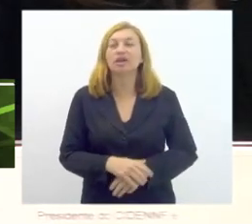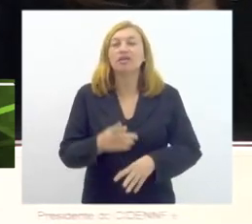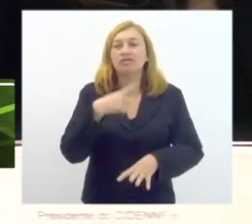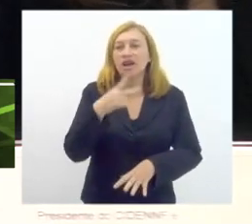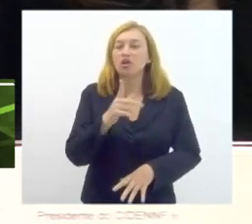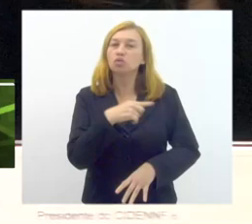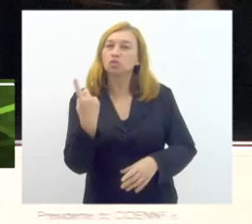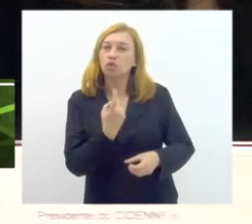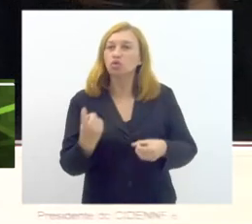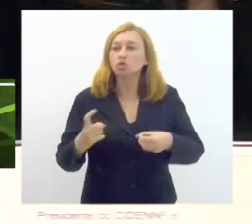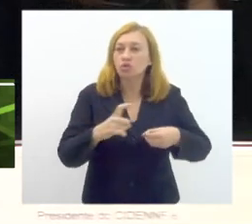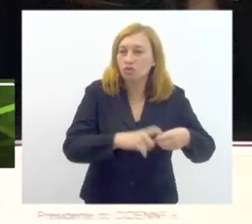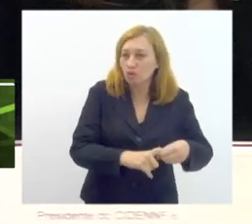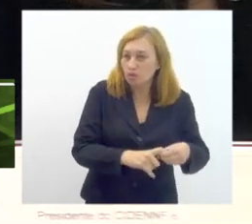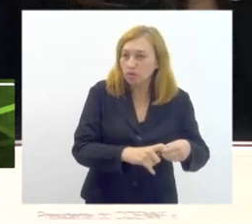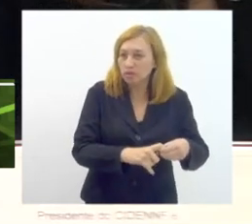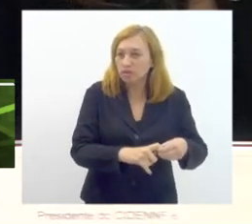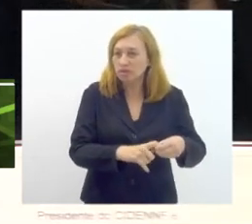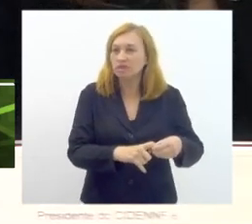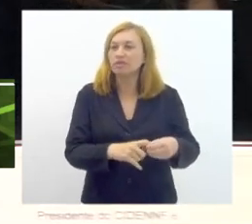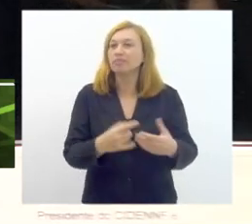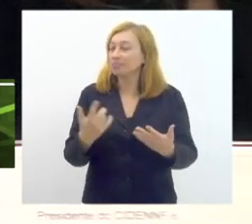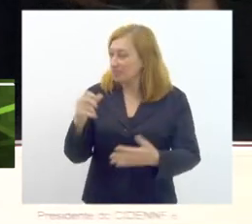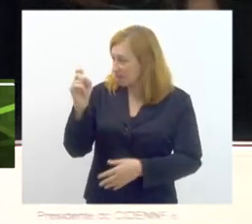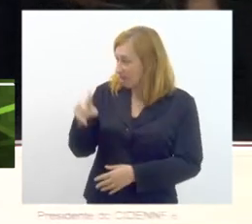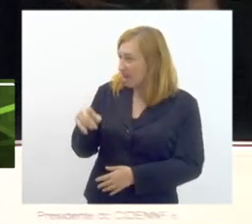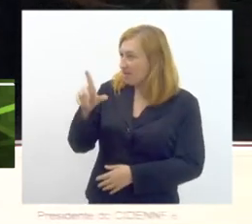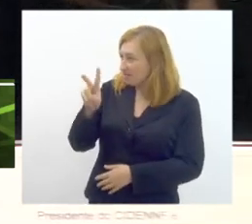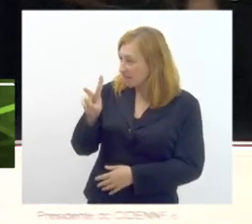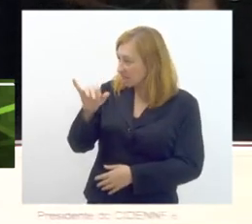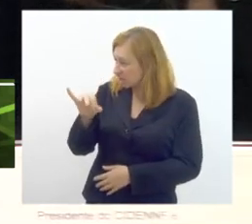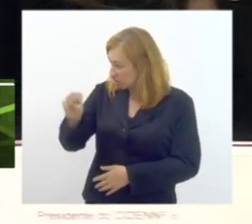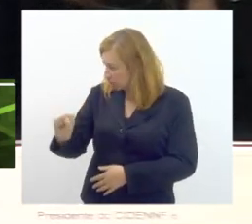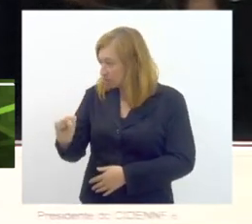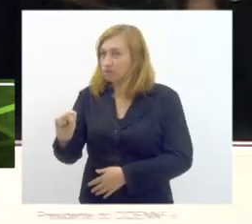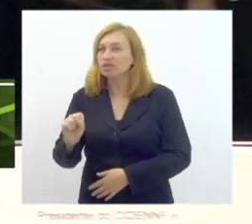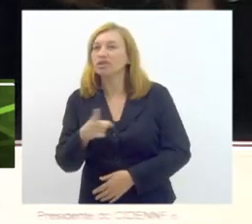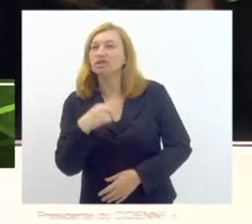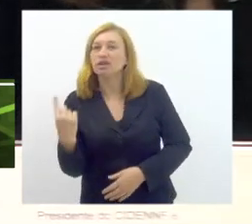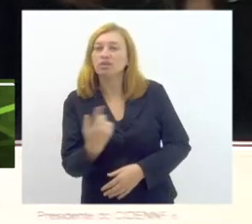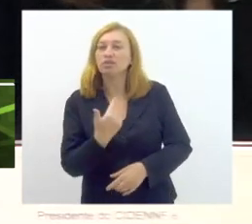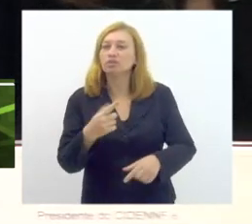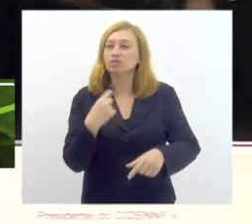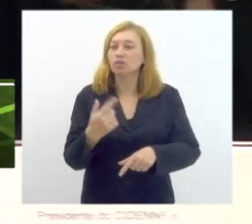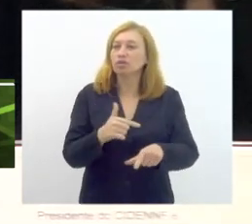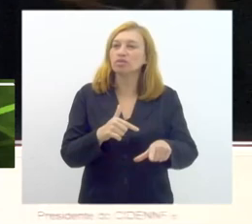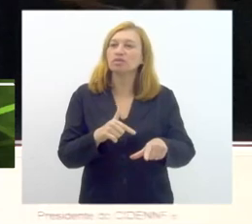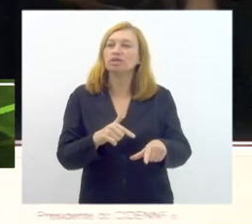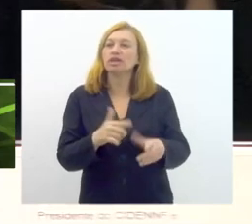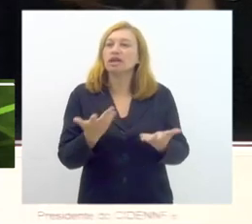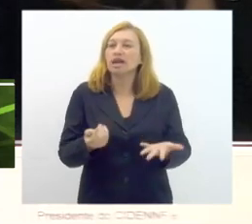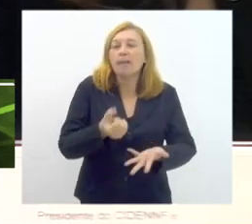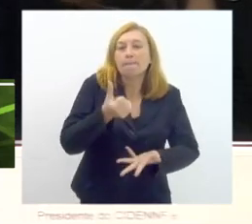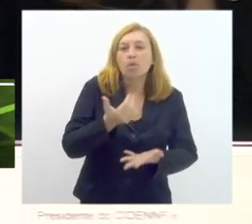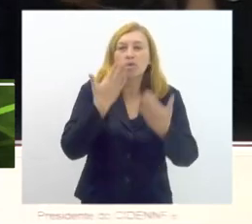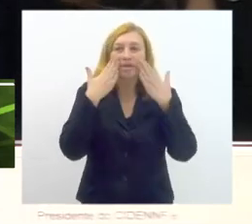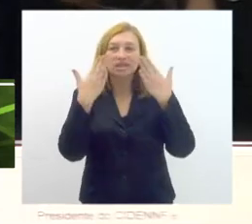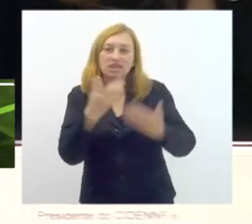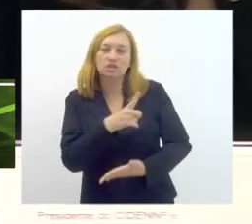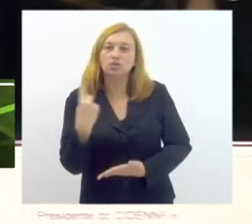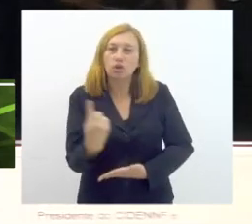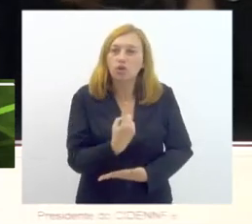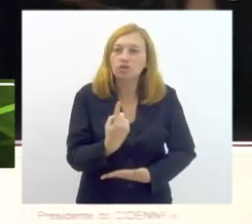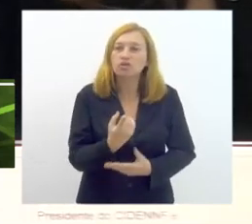nosso consórcio, o Sidenf, né, Vinícius, saudar aqui o Vinícius, que é do nosso consórcio, daqui a pouco vai fazer aqui a apresentação, é